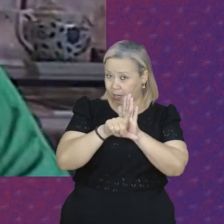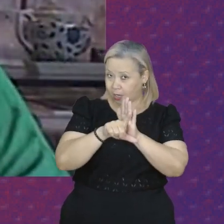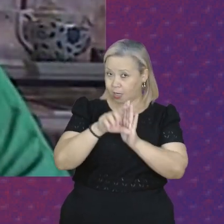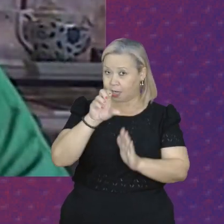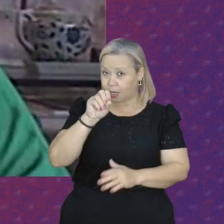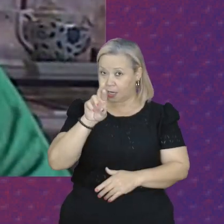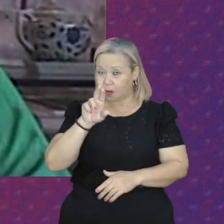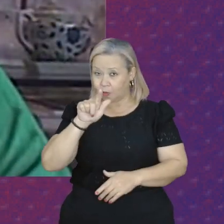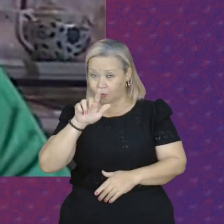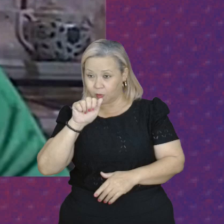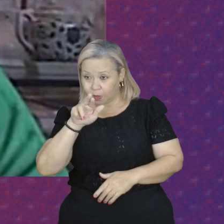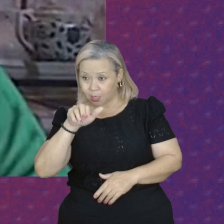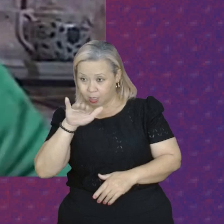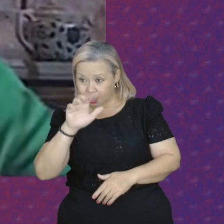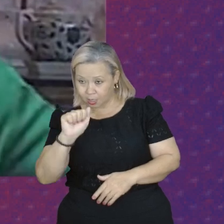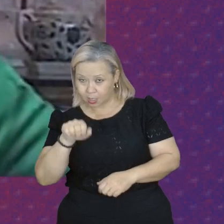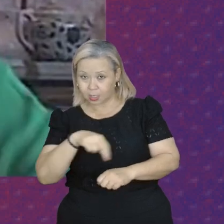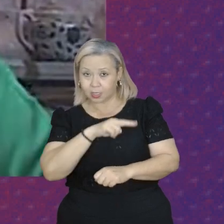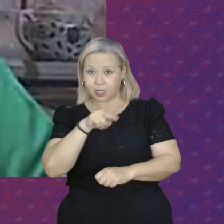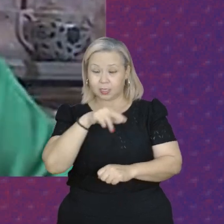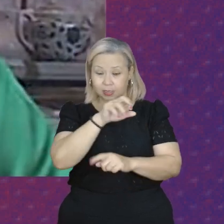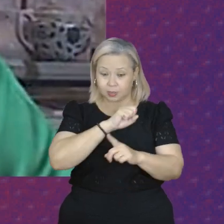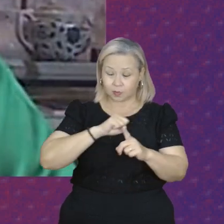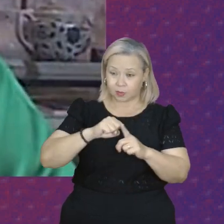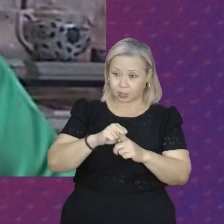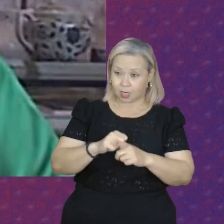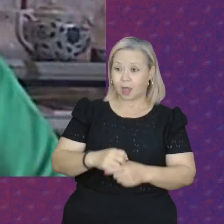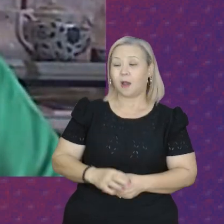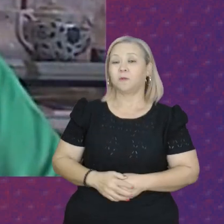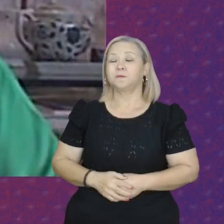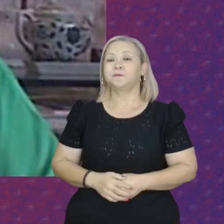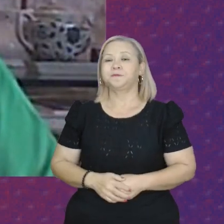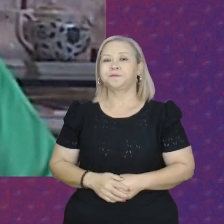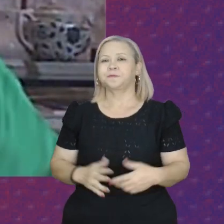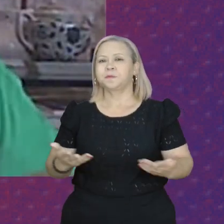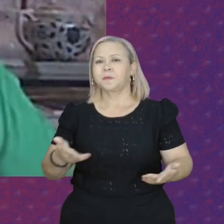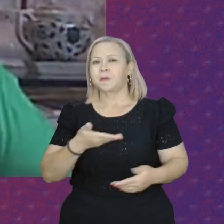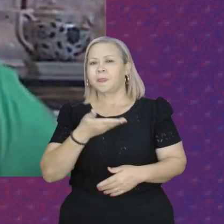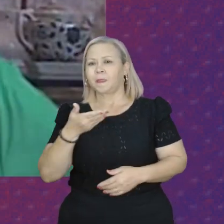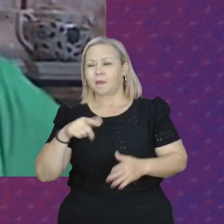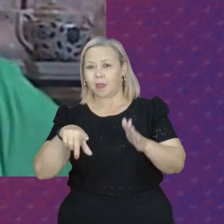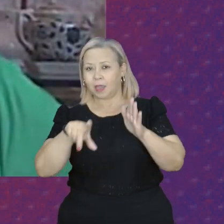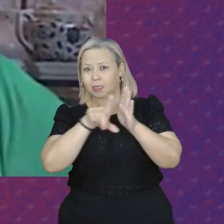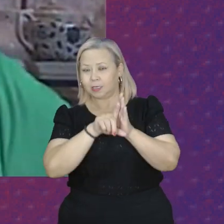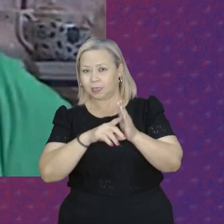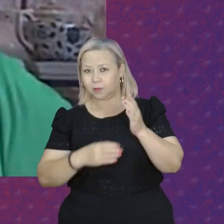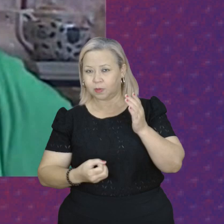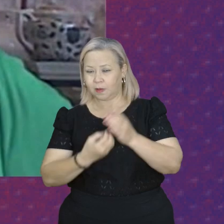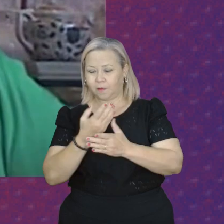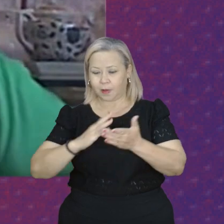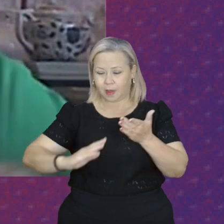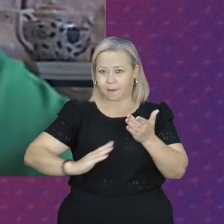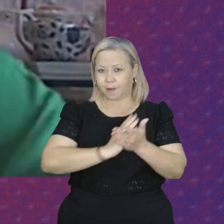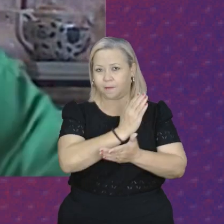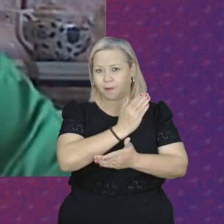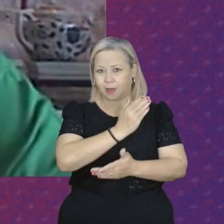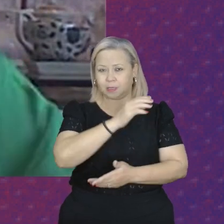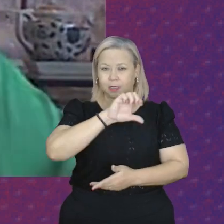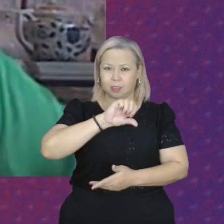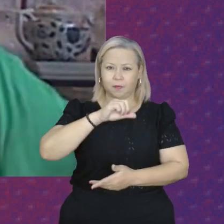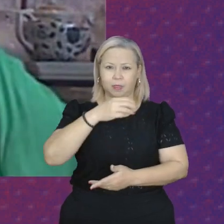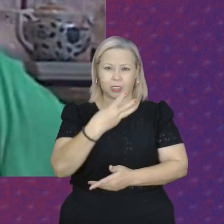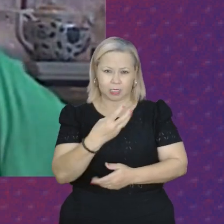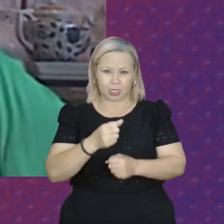está bem velhinha, inclusive, porque eu uso muito, e esta lei, quando ela foi aprovada, em